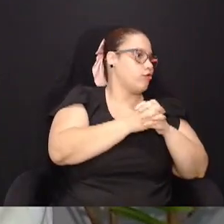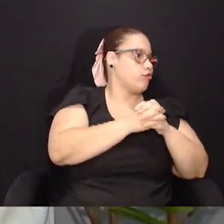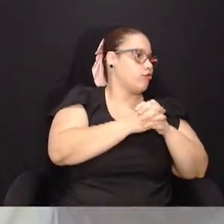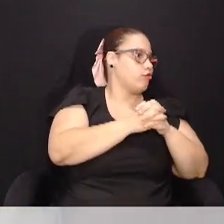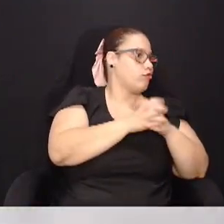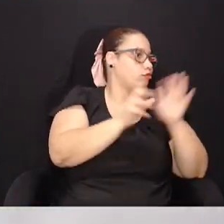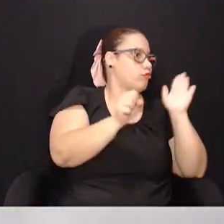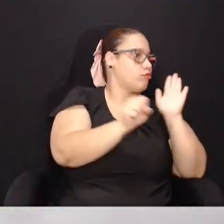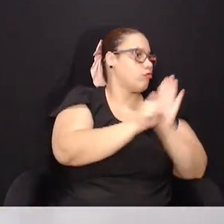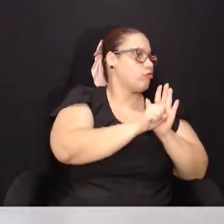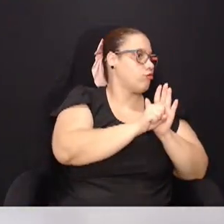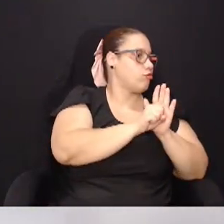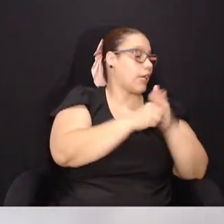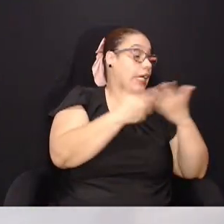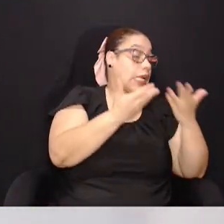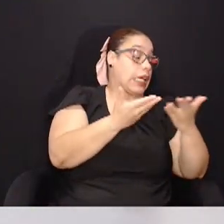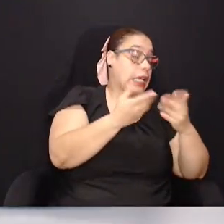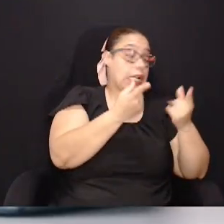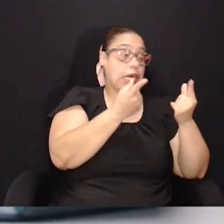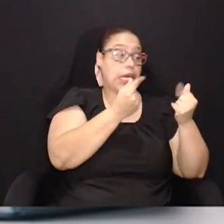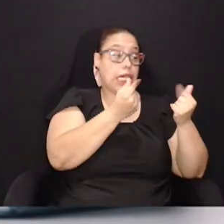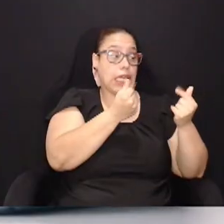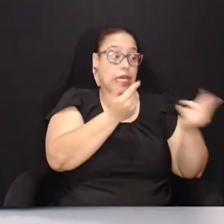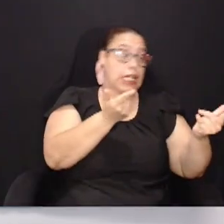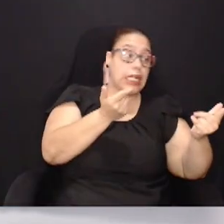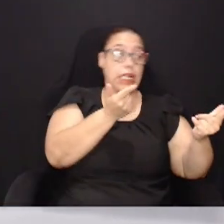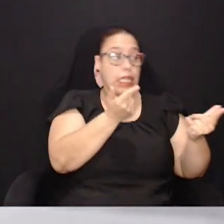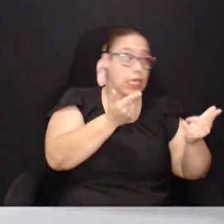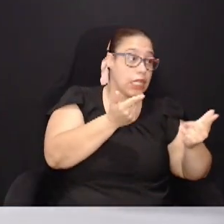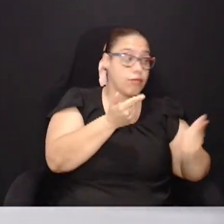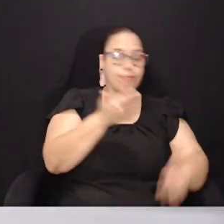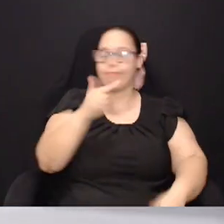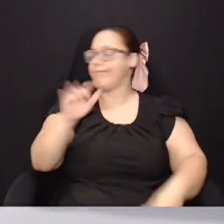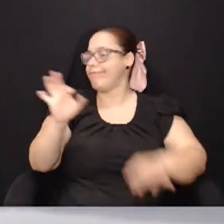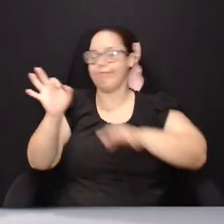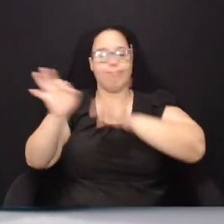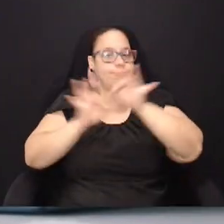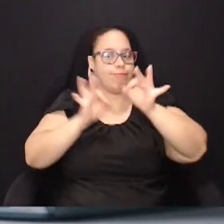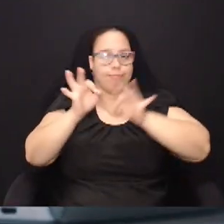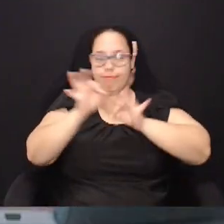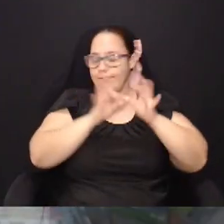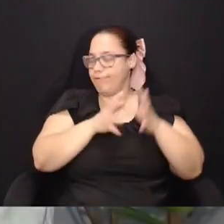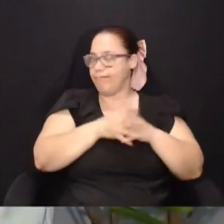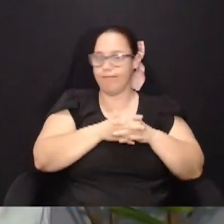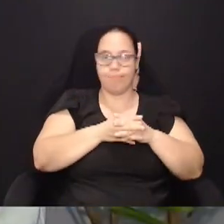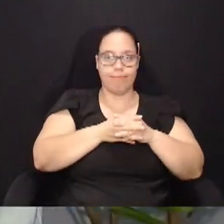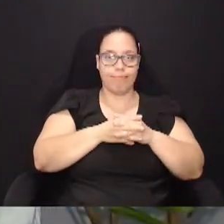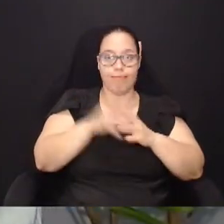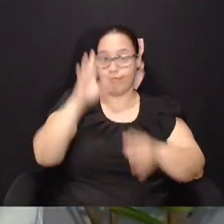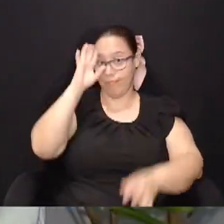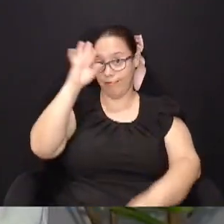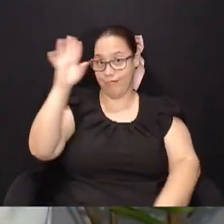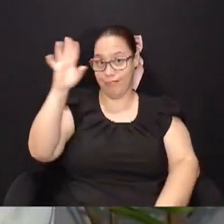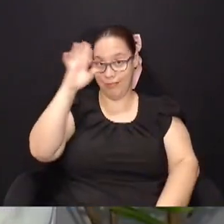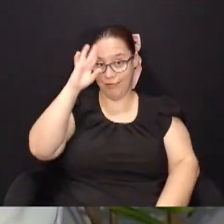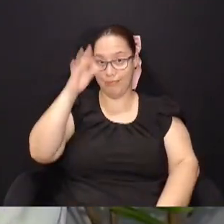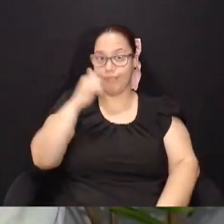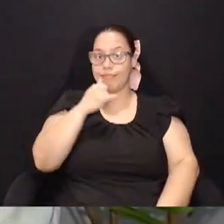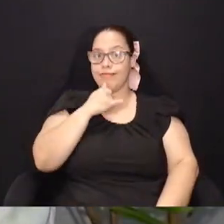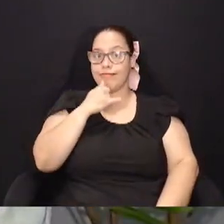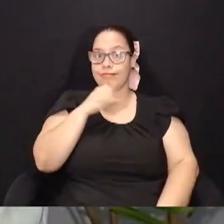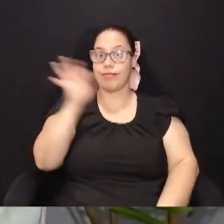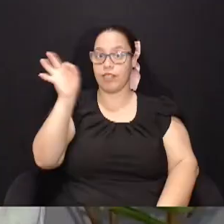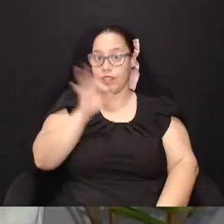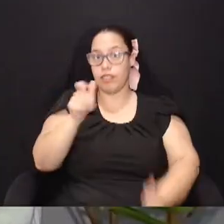né? Tem aquelas pessoas que não se organizam, que eu imagino que seja, infelizmente, a maioria, tem